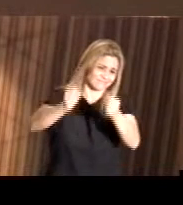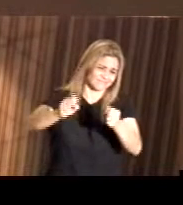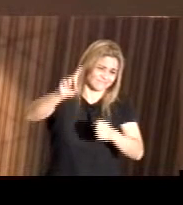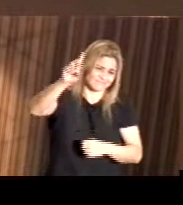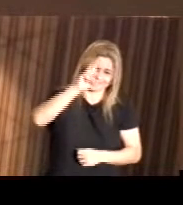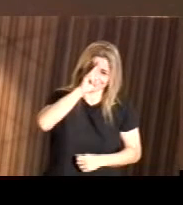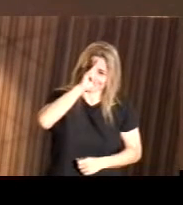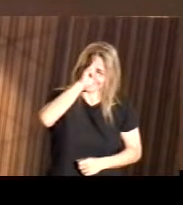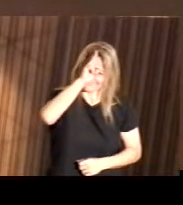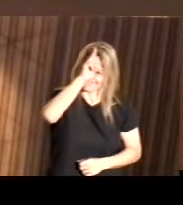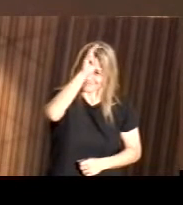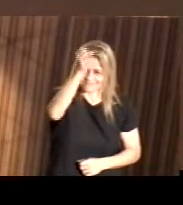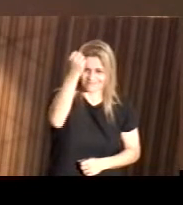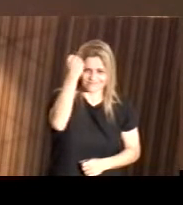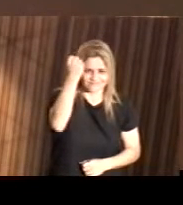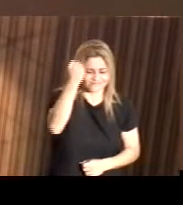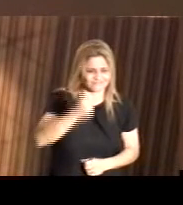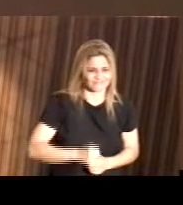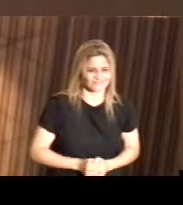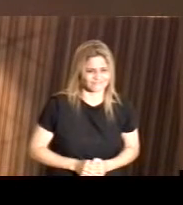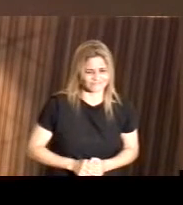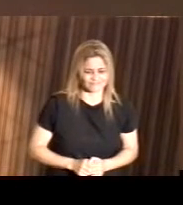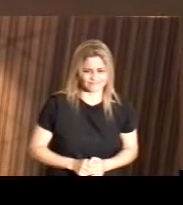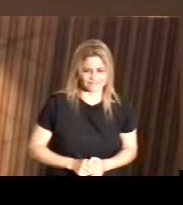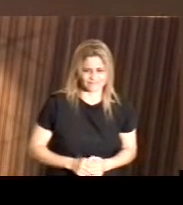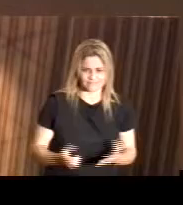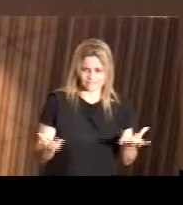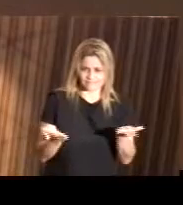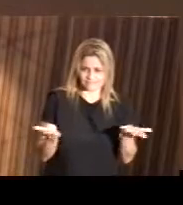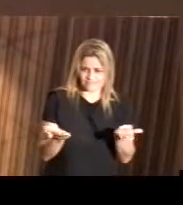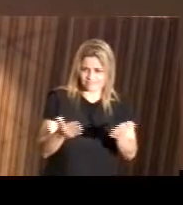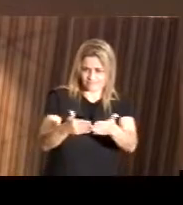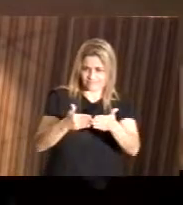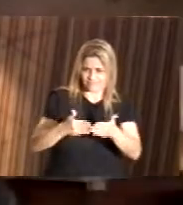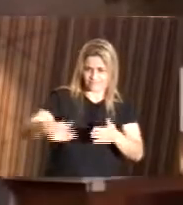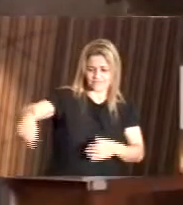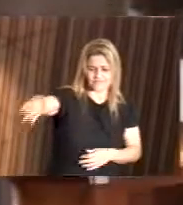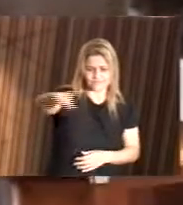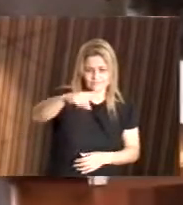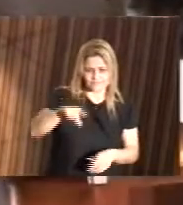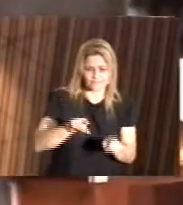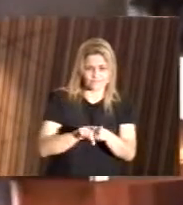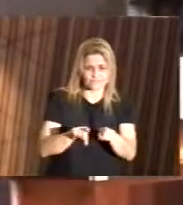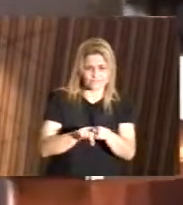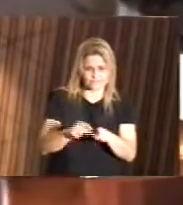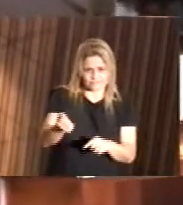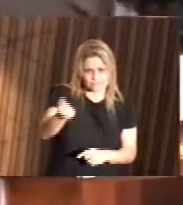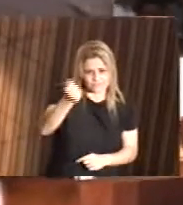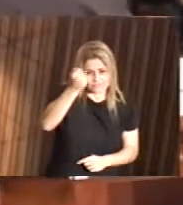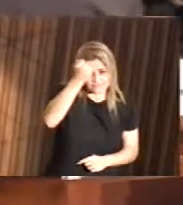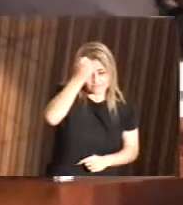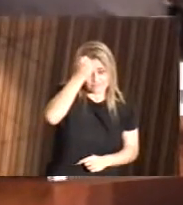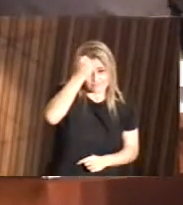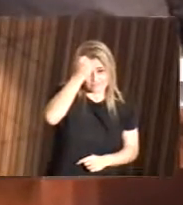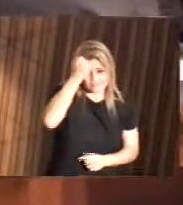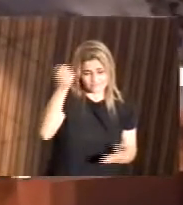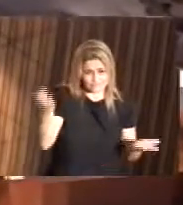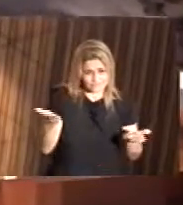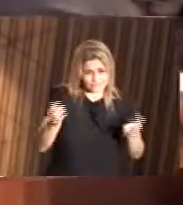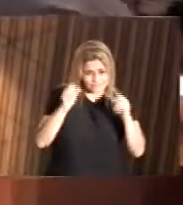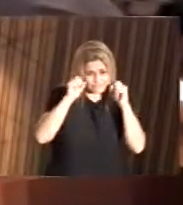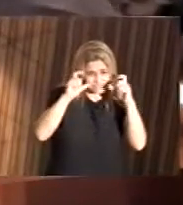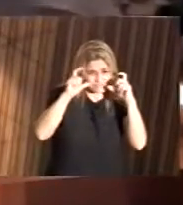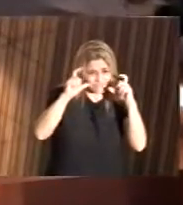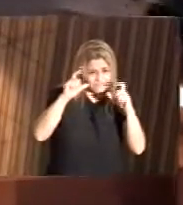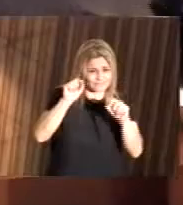Hoje eu queria convidar você a dar um passo de arrependimento. Presta atenção no que eu estou falando. O que